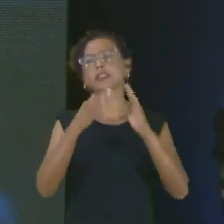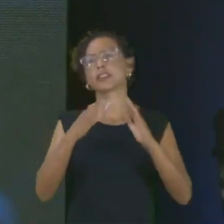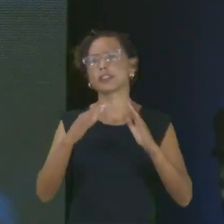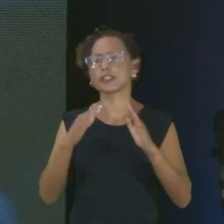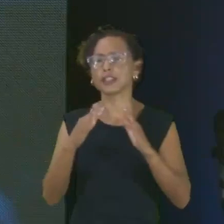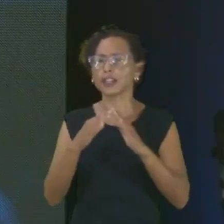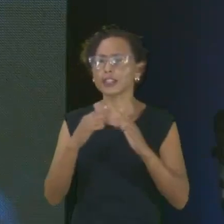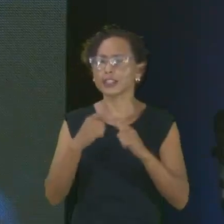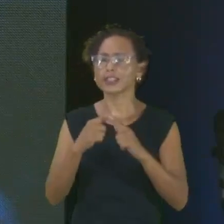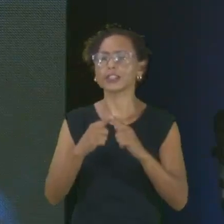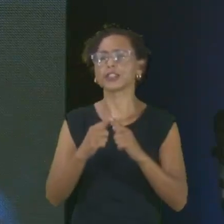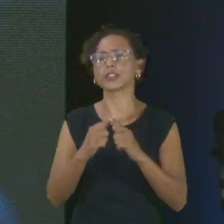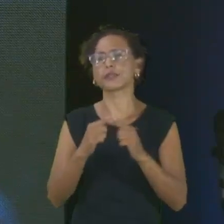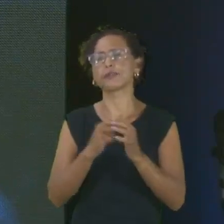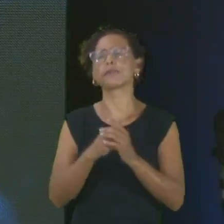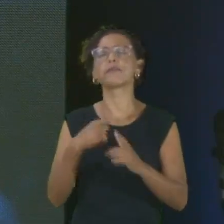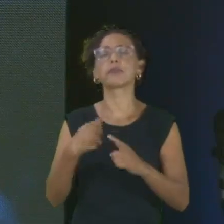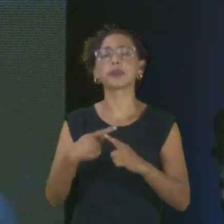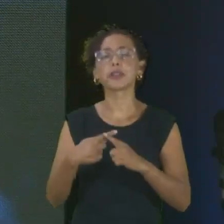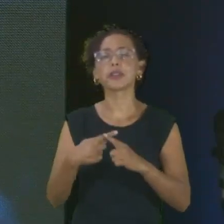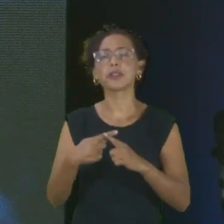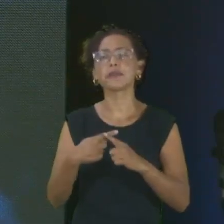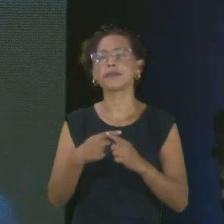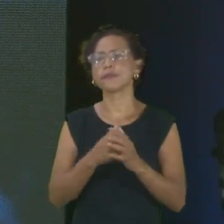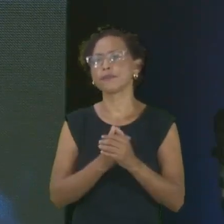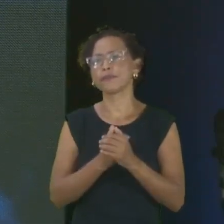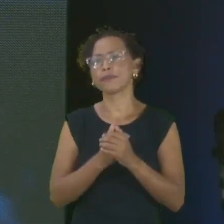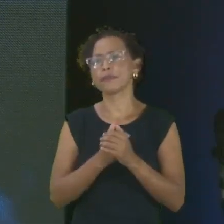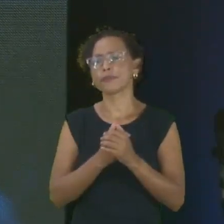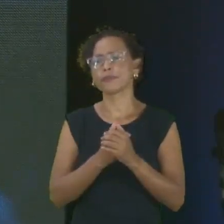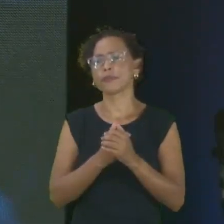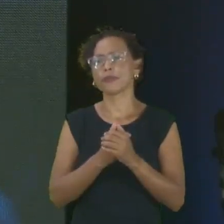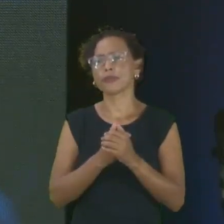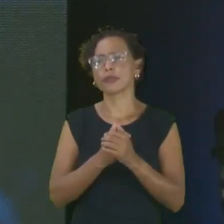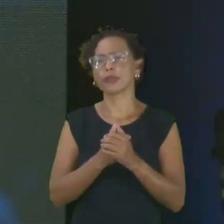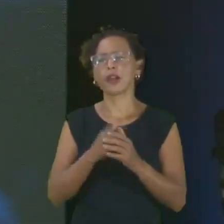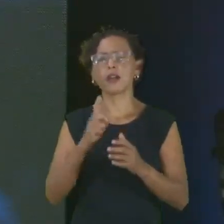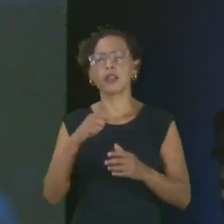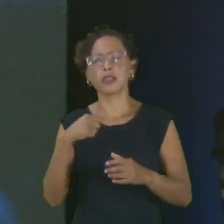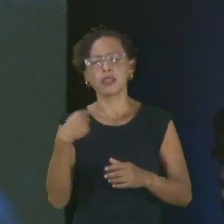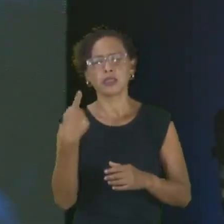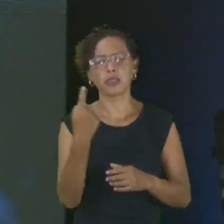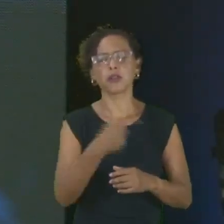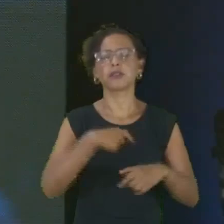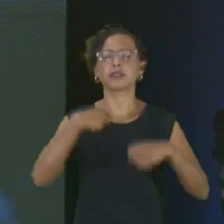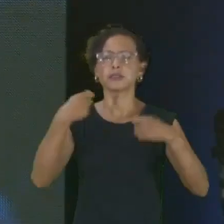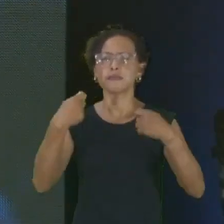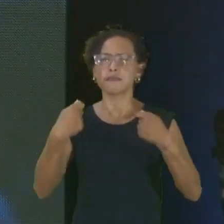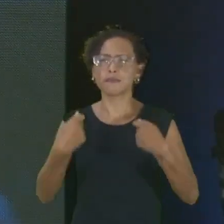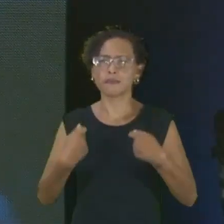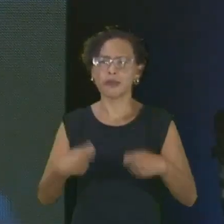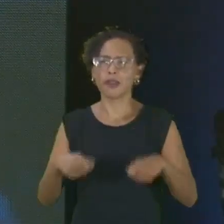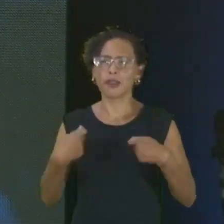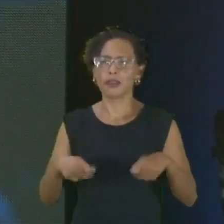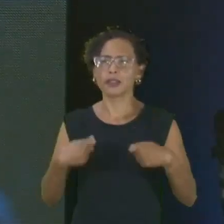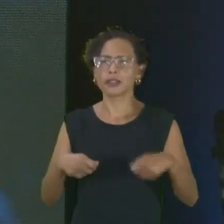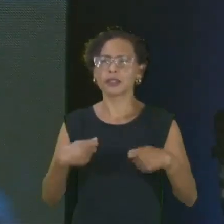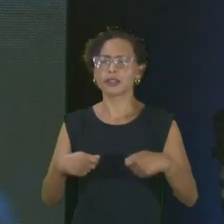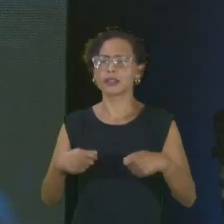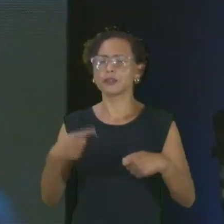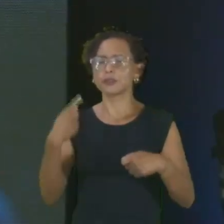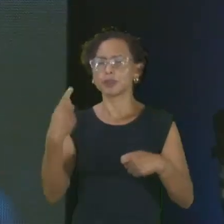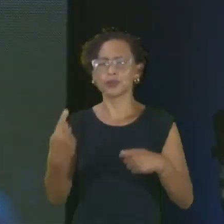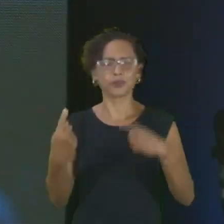quê? Olhe para cá e eu vou te dizer uma coisa: nós precisamos